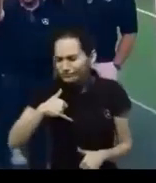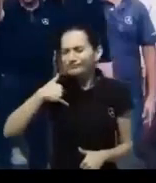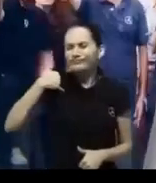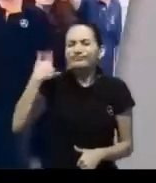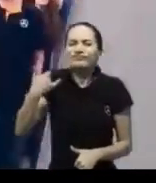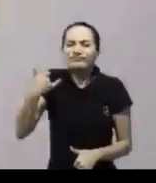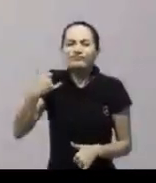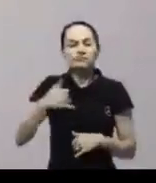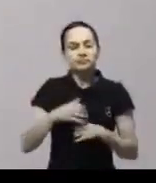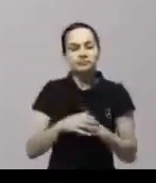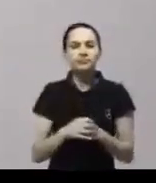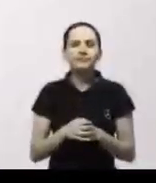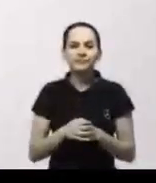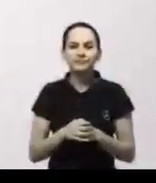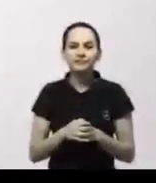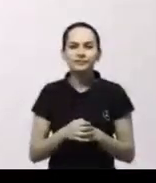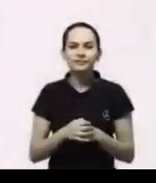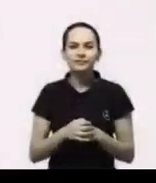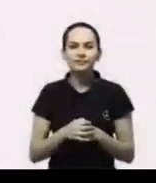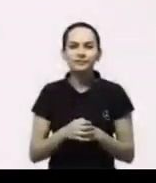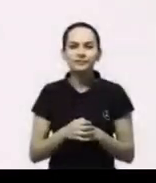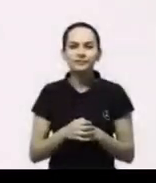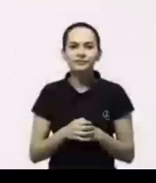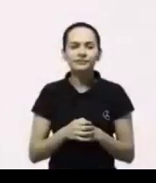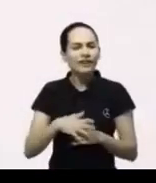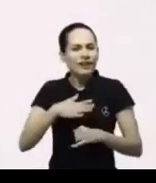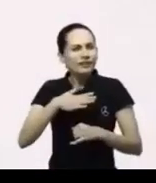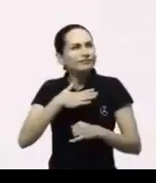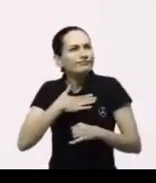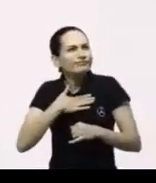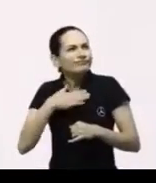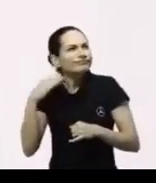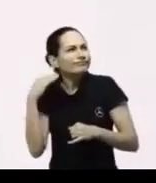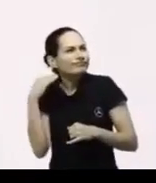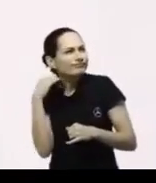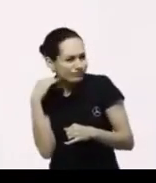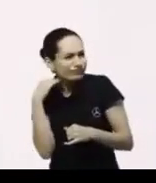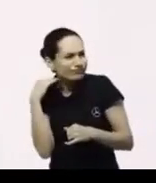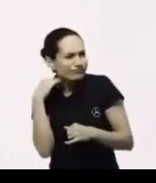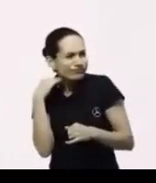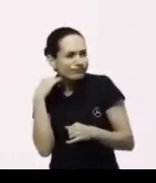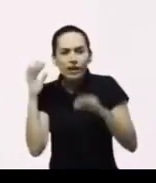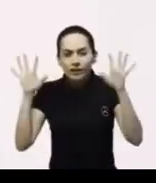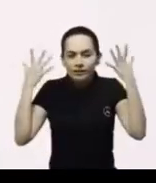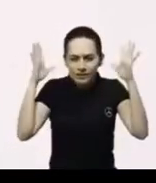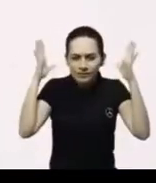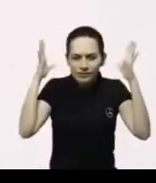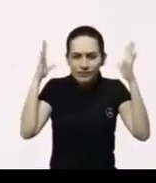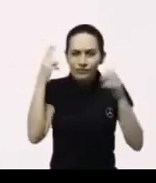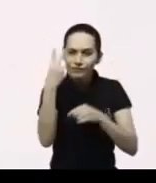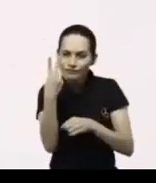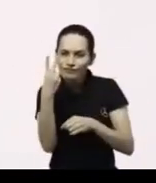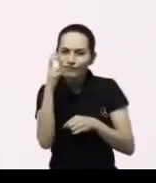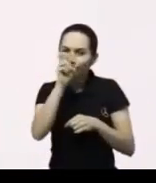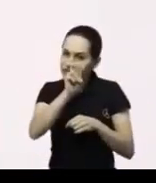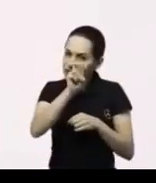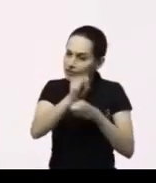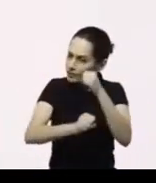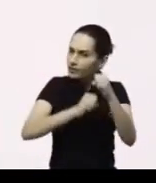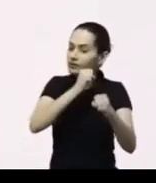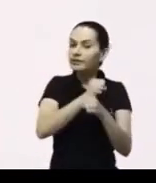orgulho. Do nosso lado, esse ano, estamos celebrando 25